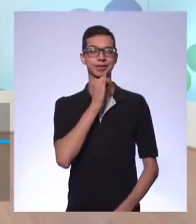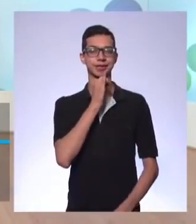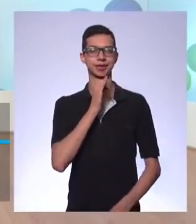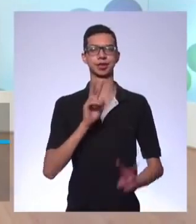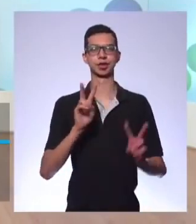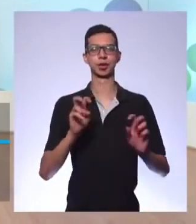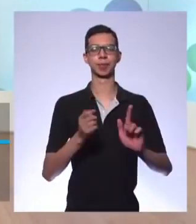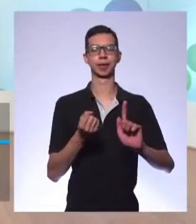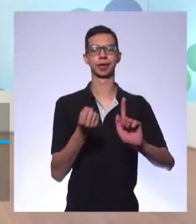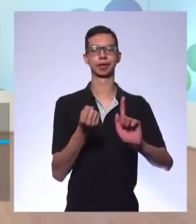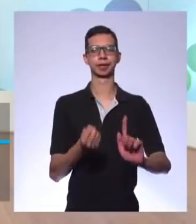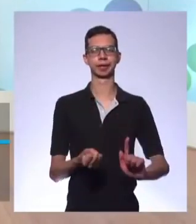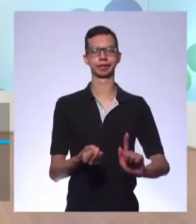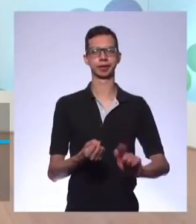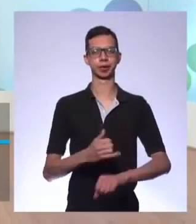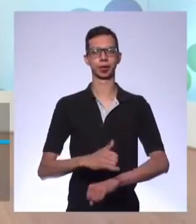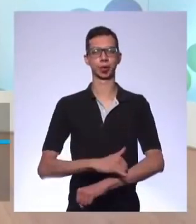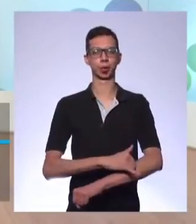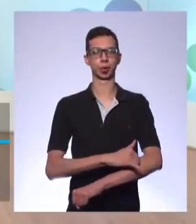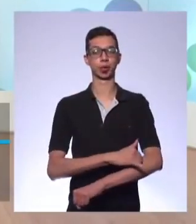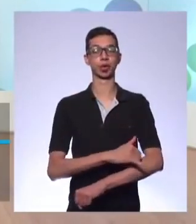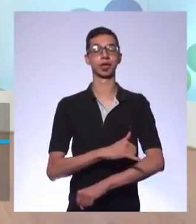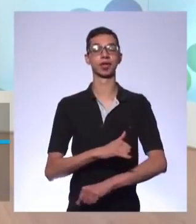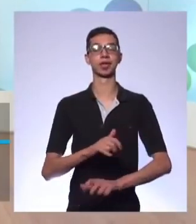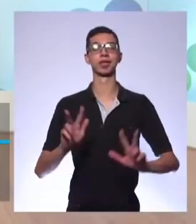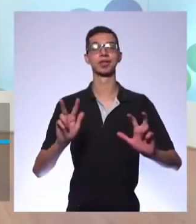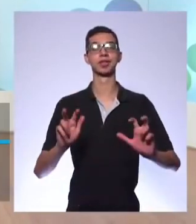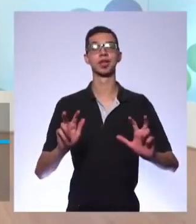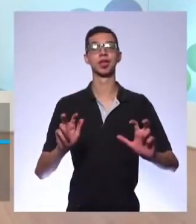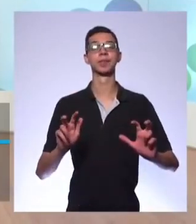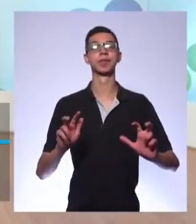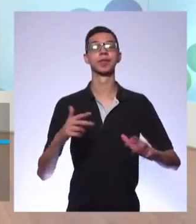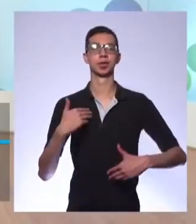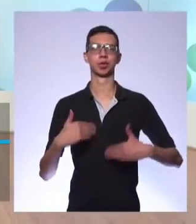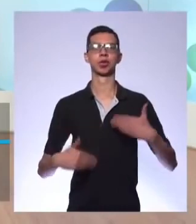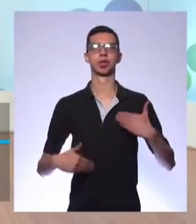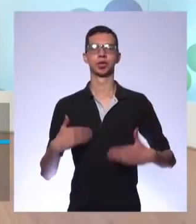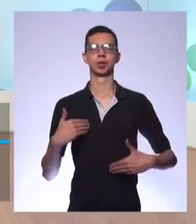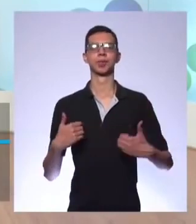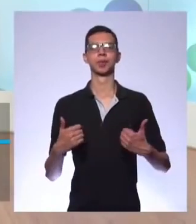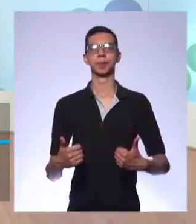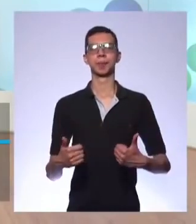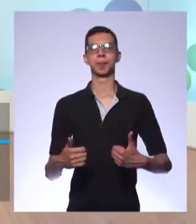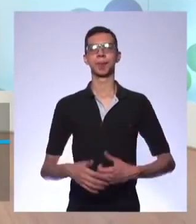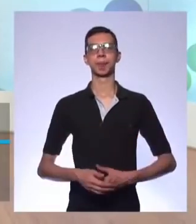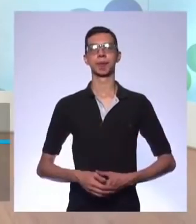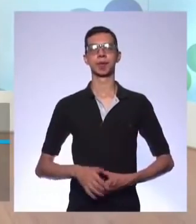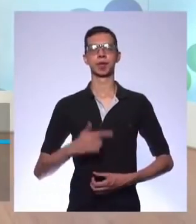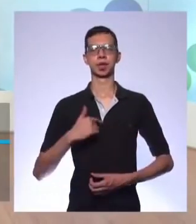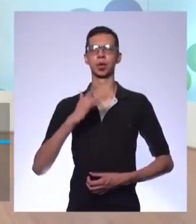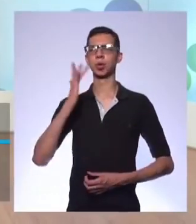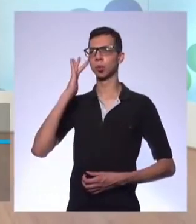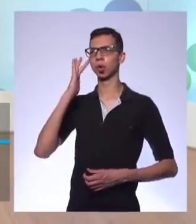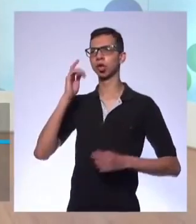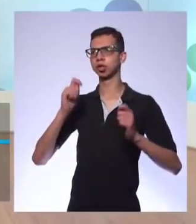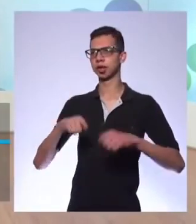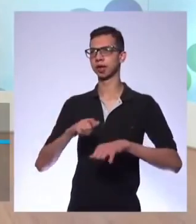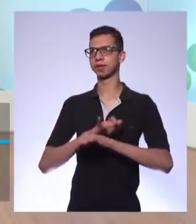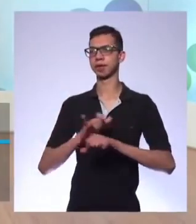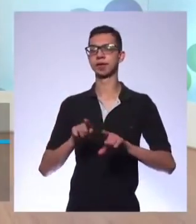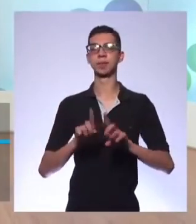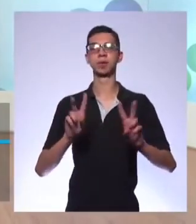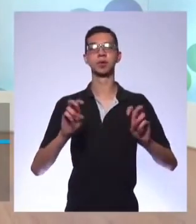gravitacional na gordura do nosso corpo. Tá bom. Não, acho que a gente pode falar um pouquinho sobre caloria,